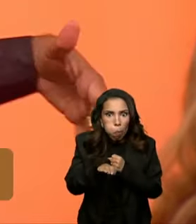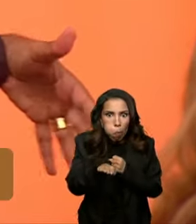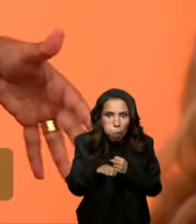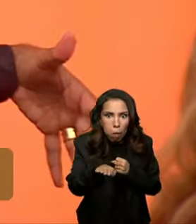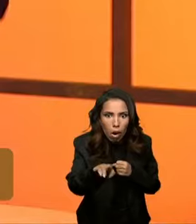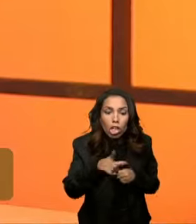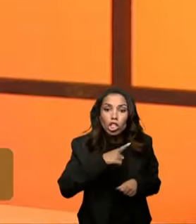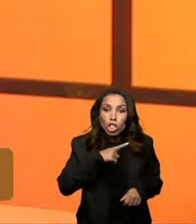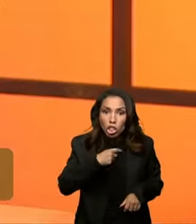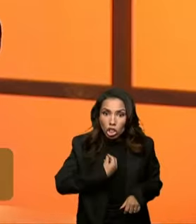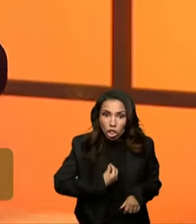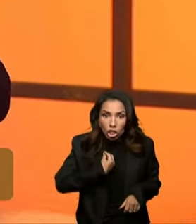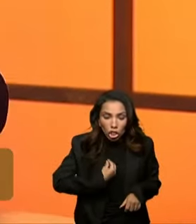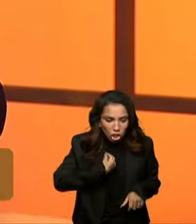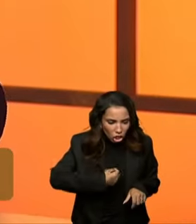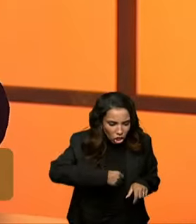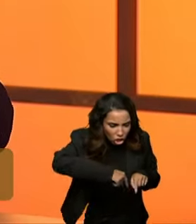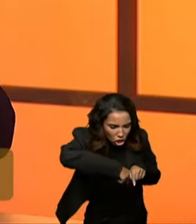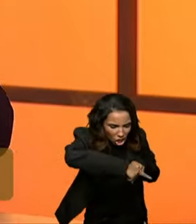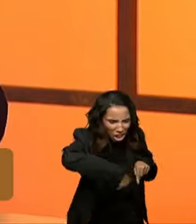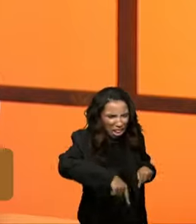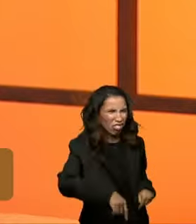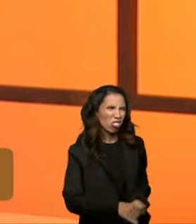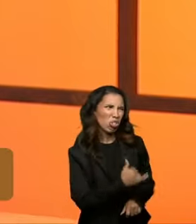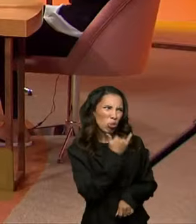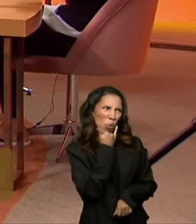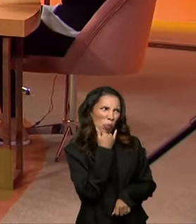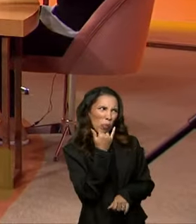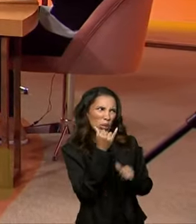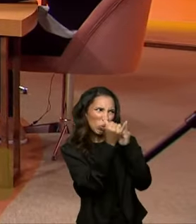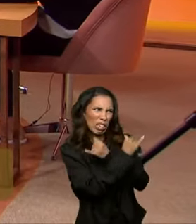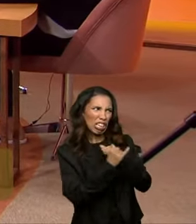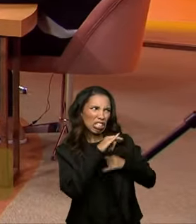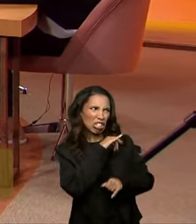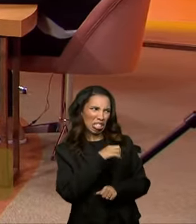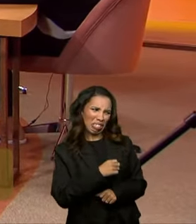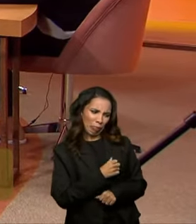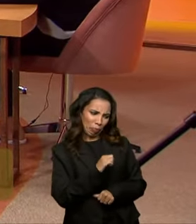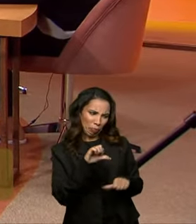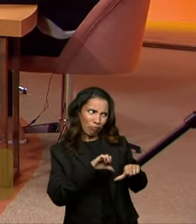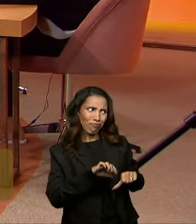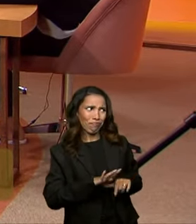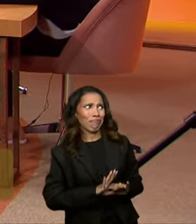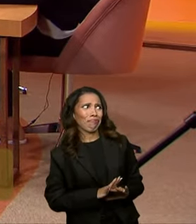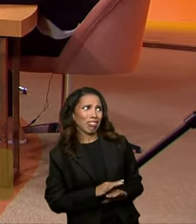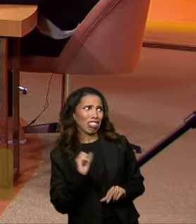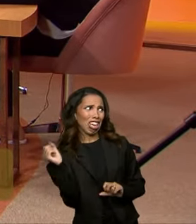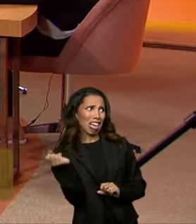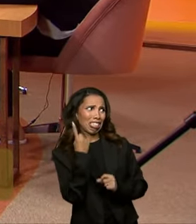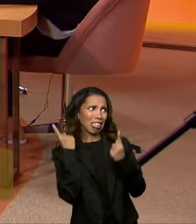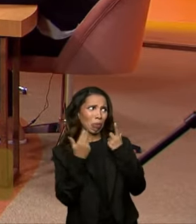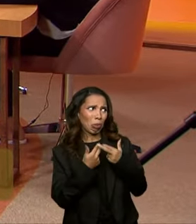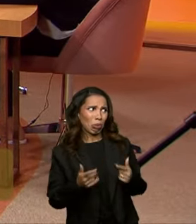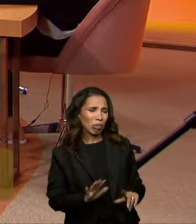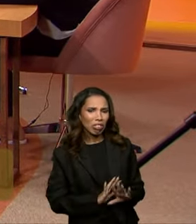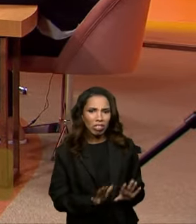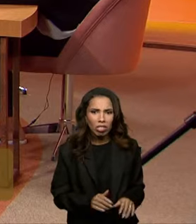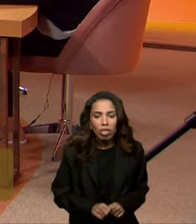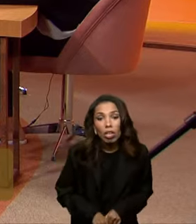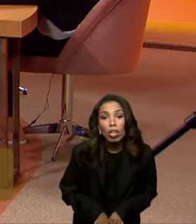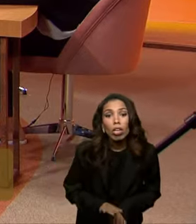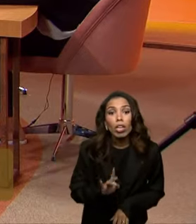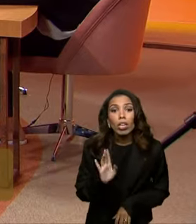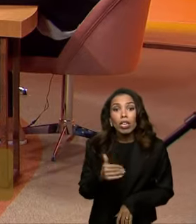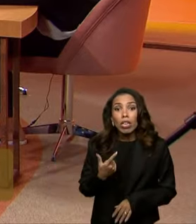viu que tu é energia, né? Tu já queimou a lâmpada aqui hoje. Tu... É, aí quando eu vi aquele negócio, falei, rapaz. Aí tinha aquela, você passava com a ponte, coisa e